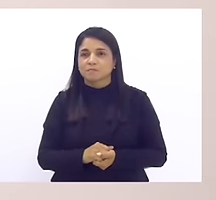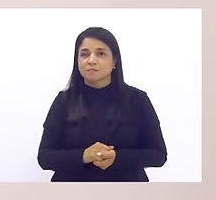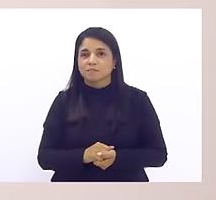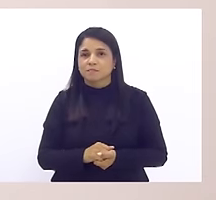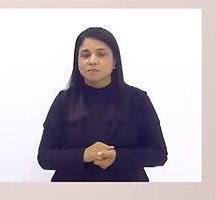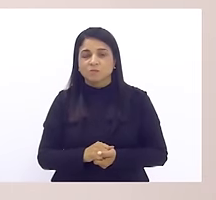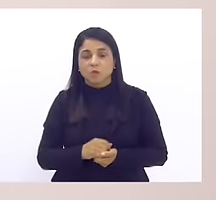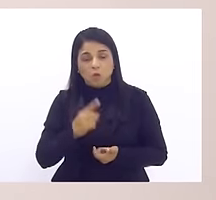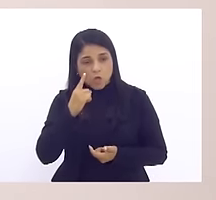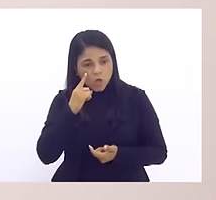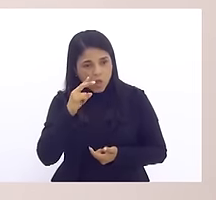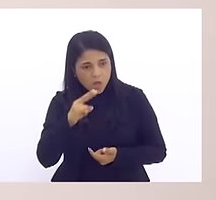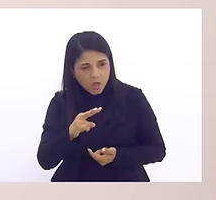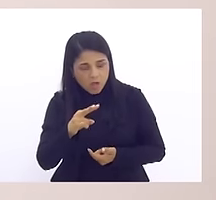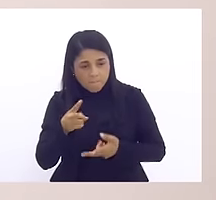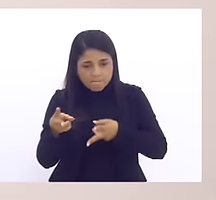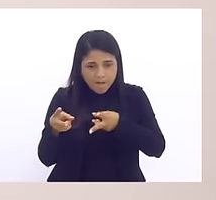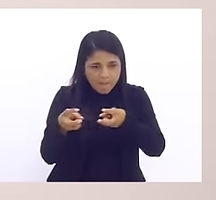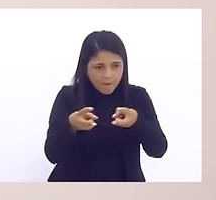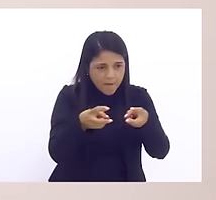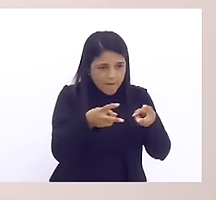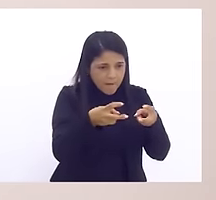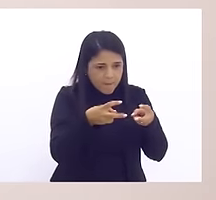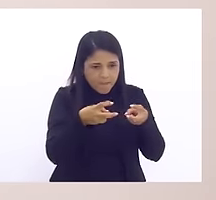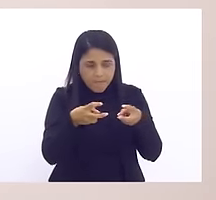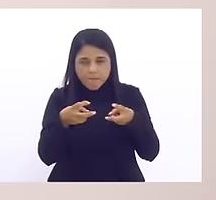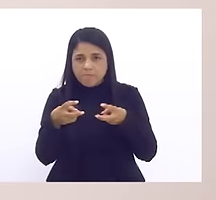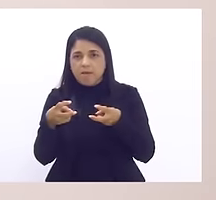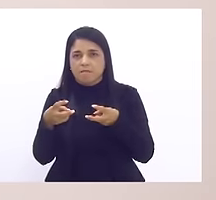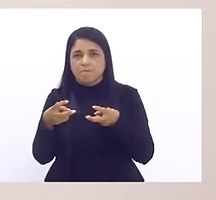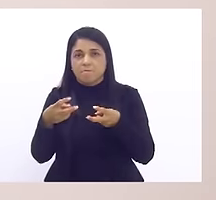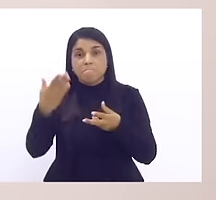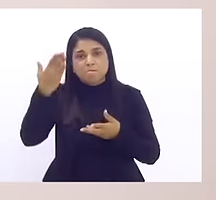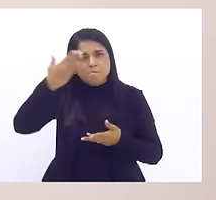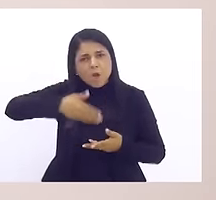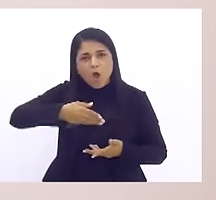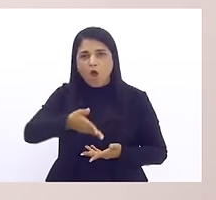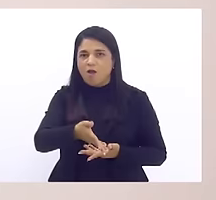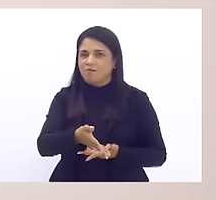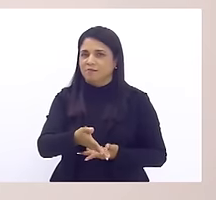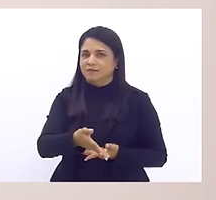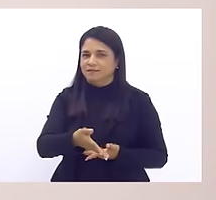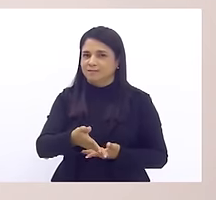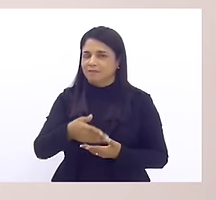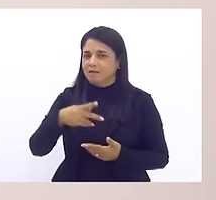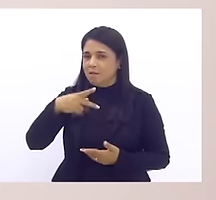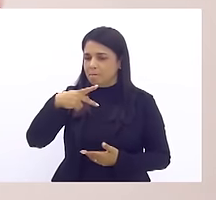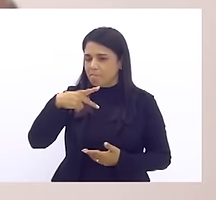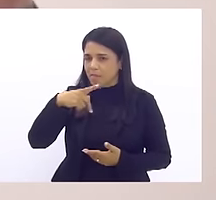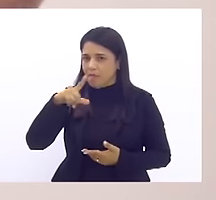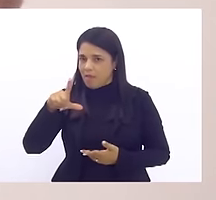é notório é notório que a PL pela forma que